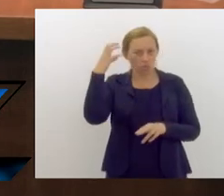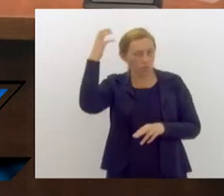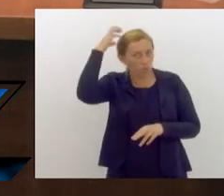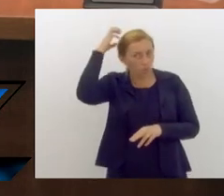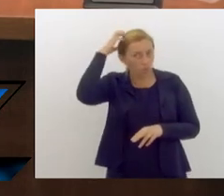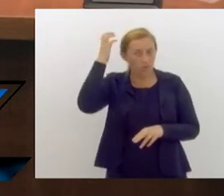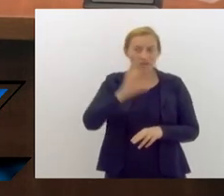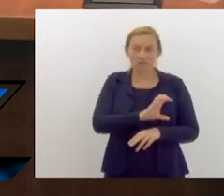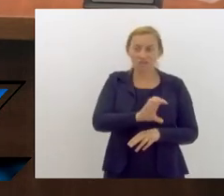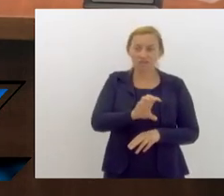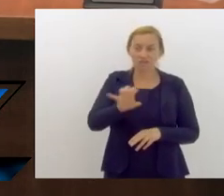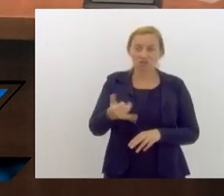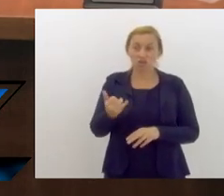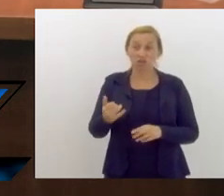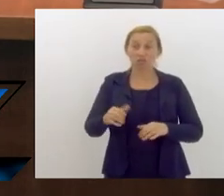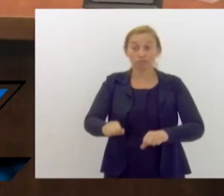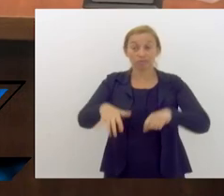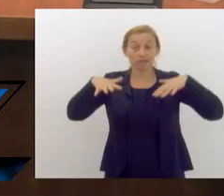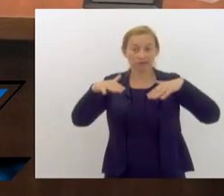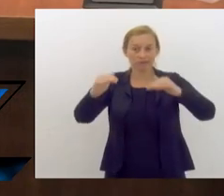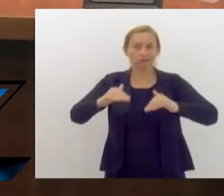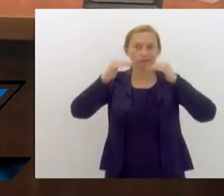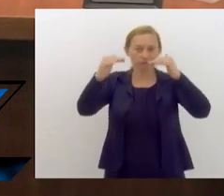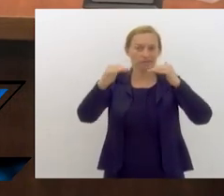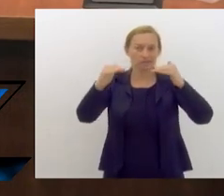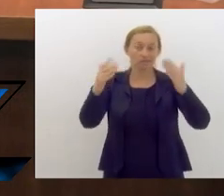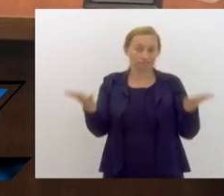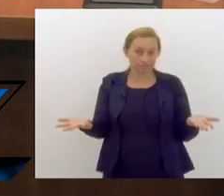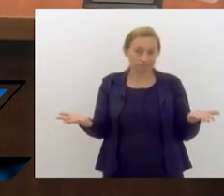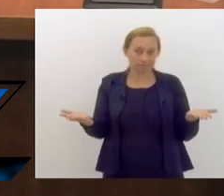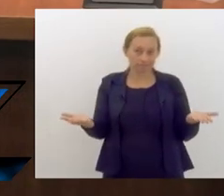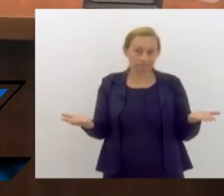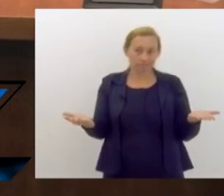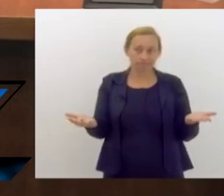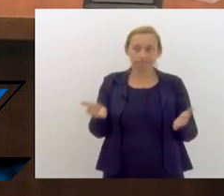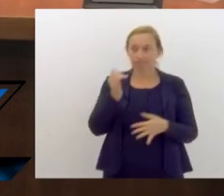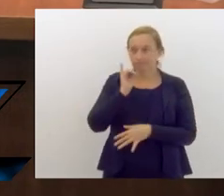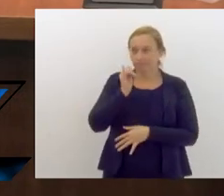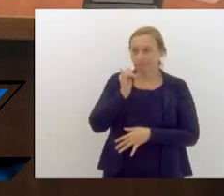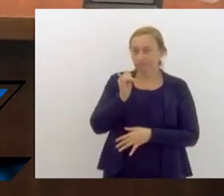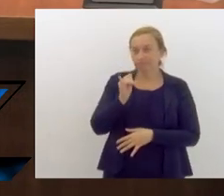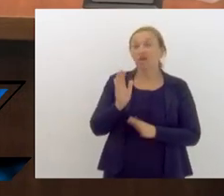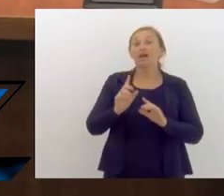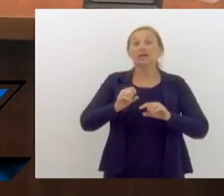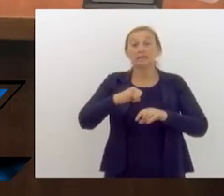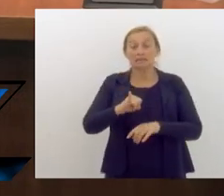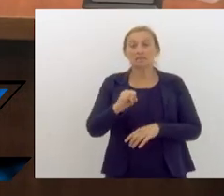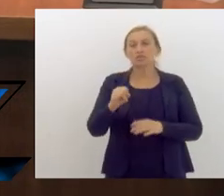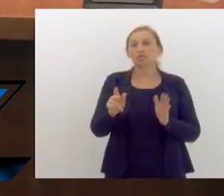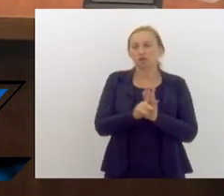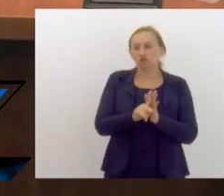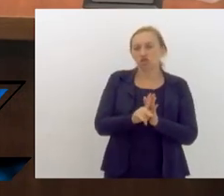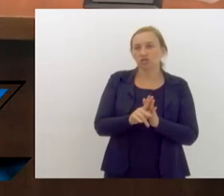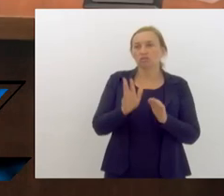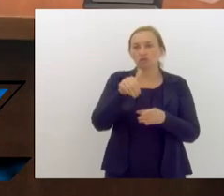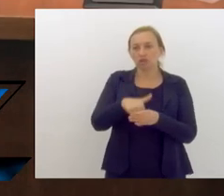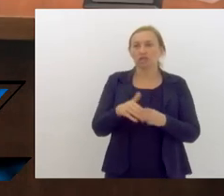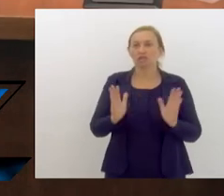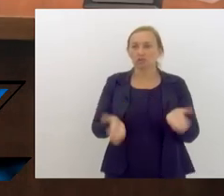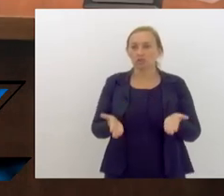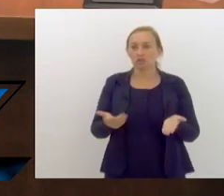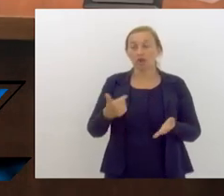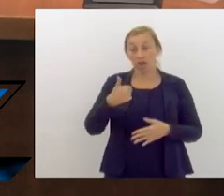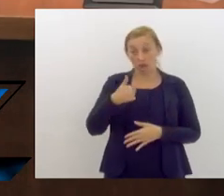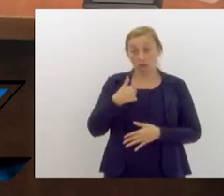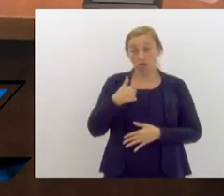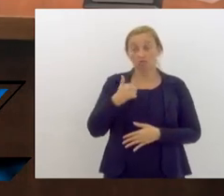plenário não tá te respeitando o relator Então se esse projeto fosse votado hoje eu já tava com